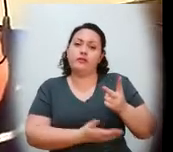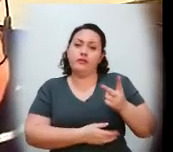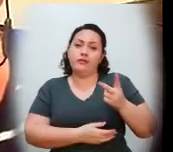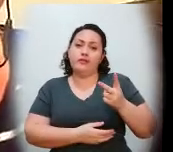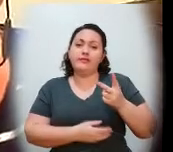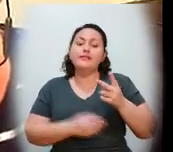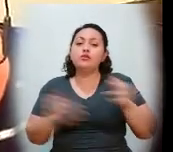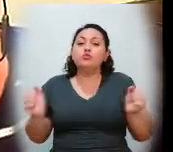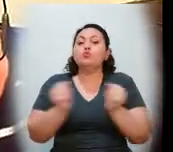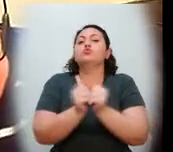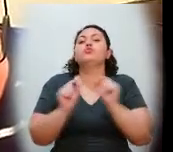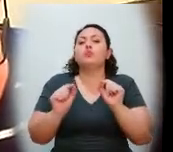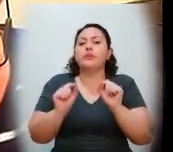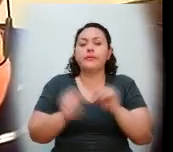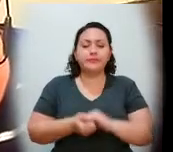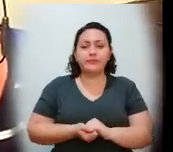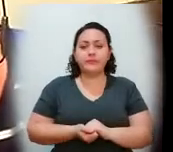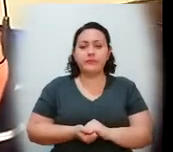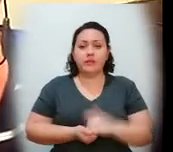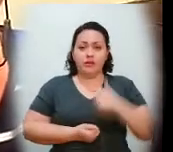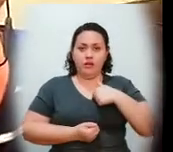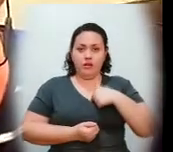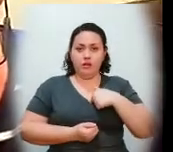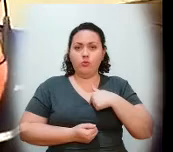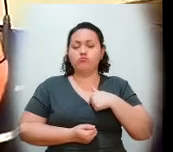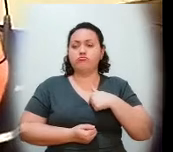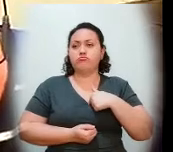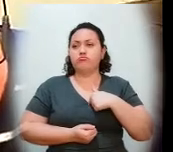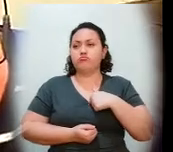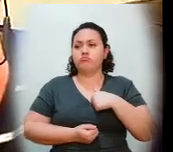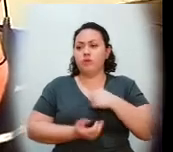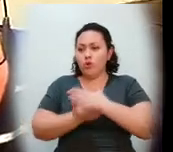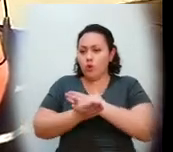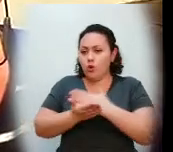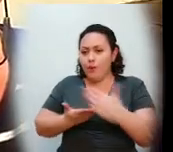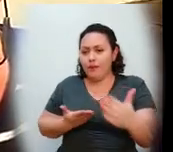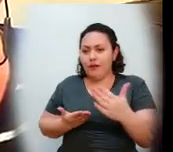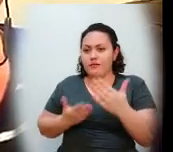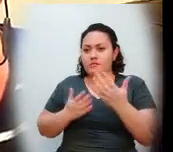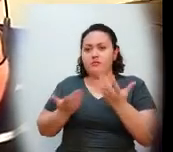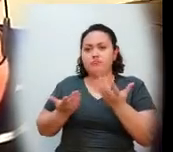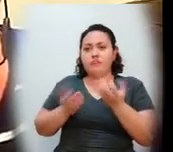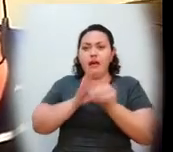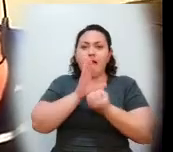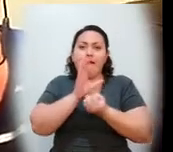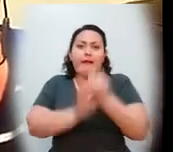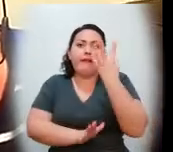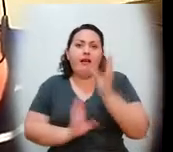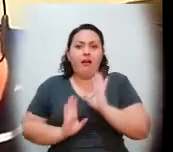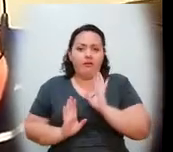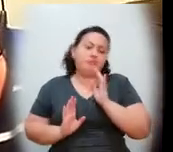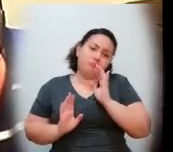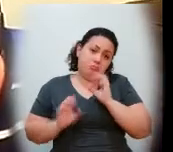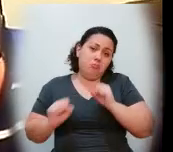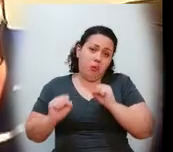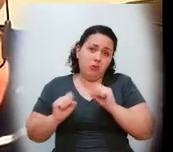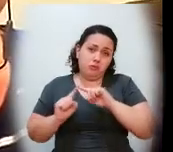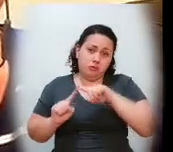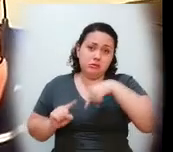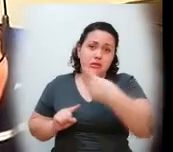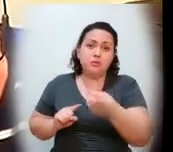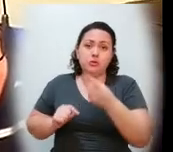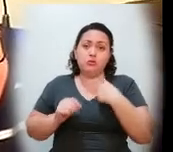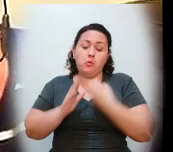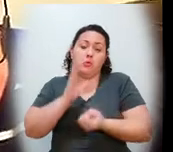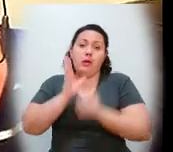perpetuantes. Então, junta as duas coisas, né? E eu acabo desenvolvendo, posso vir a desenvolver até